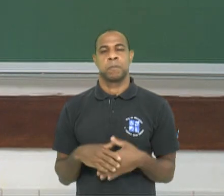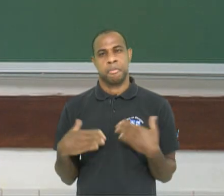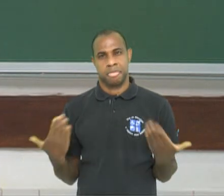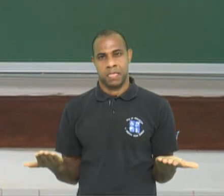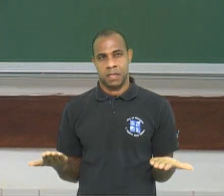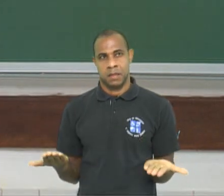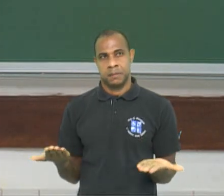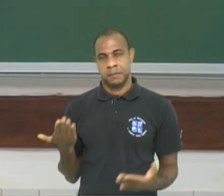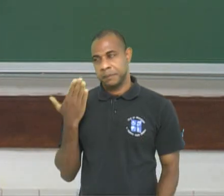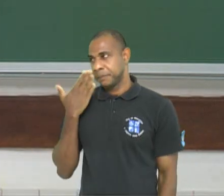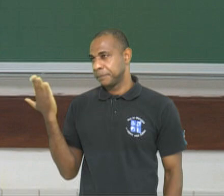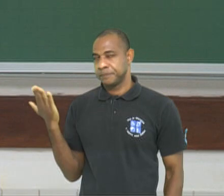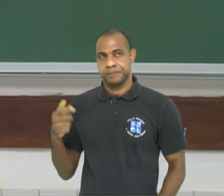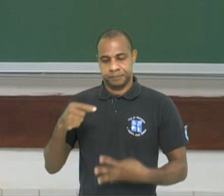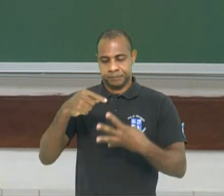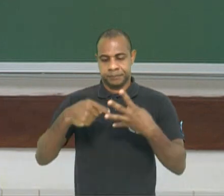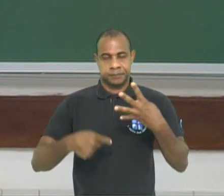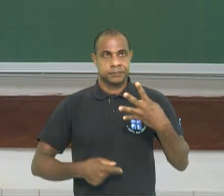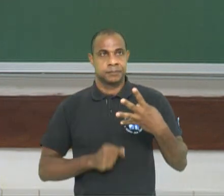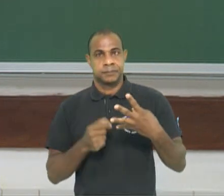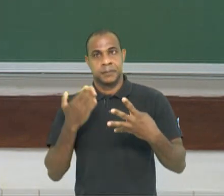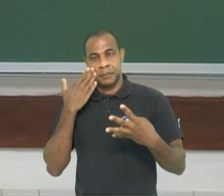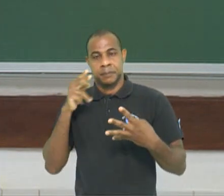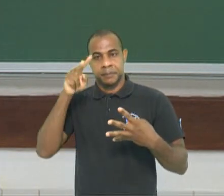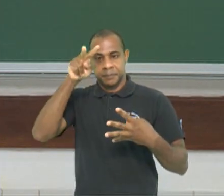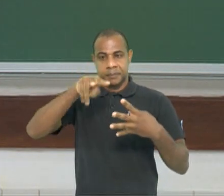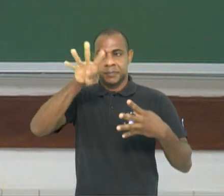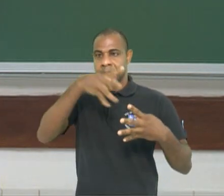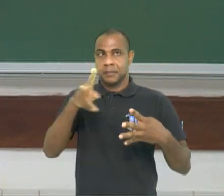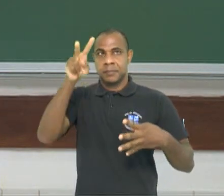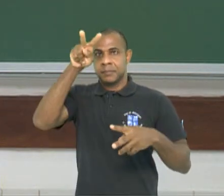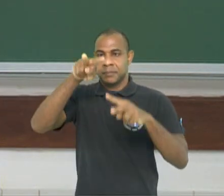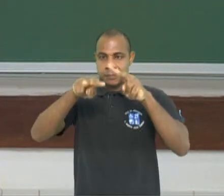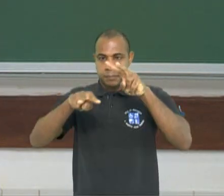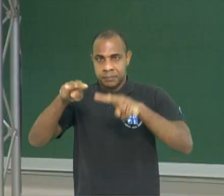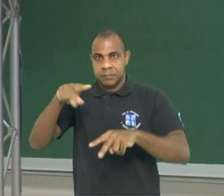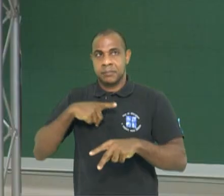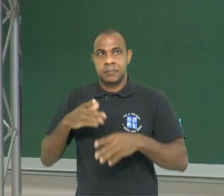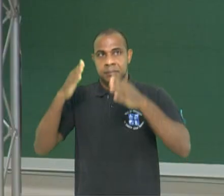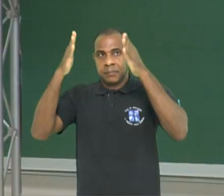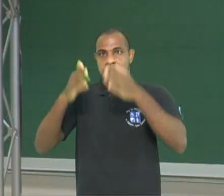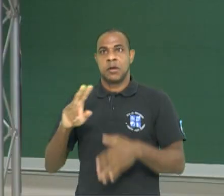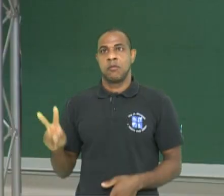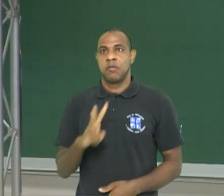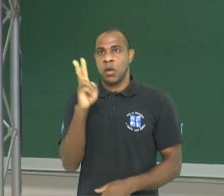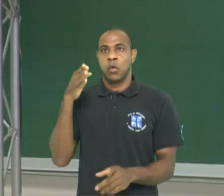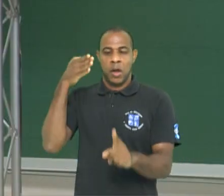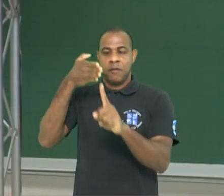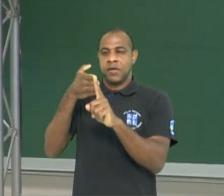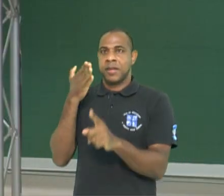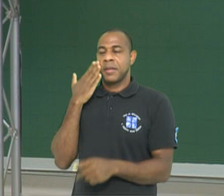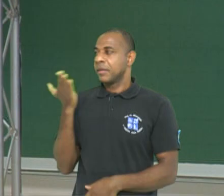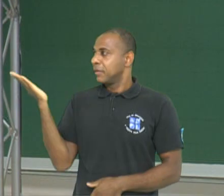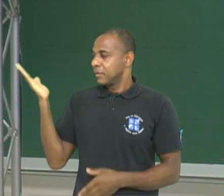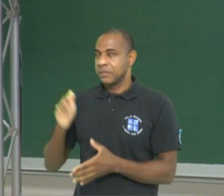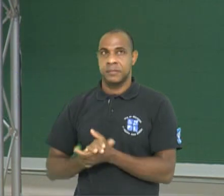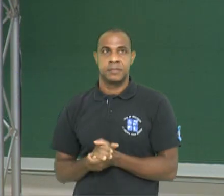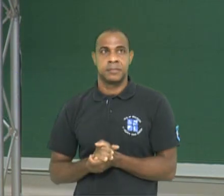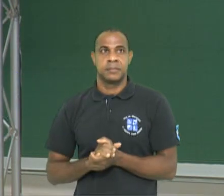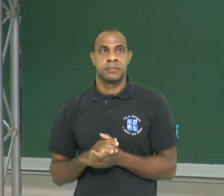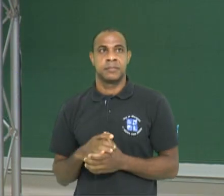Pessoal, essa questão basicamente pede para você analisar ali, né? Então, o que você vai ter? Valor de referência, né? Sobre ali